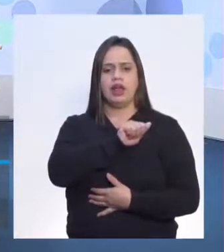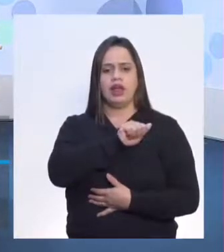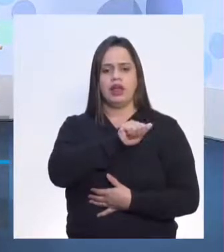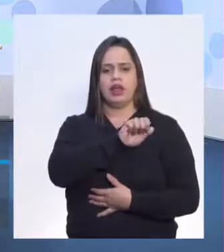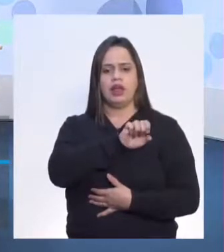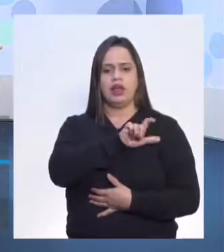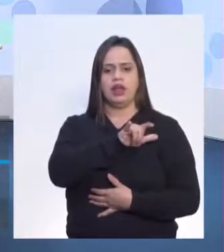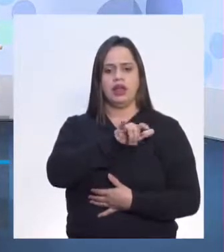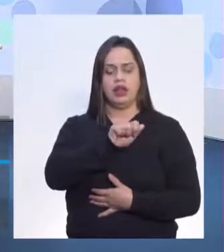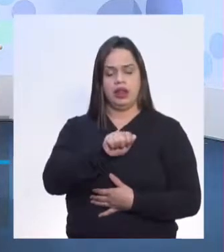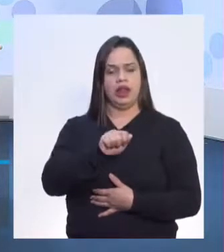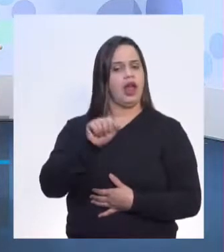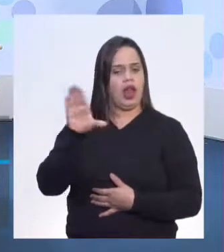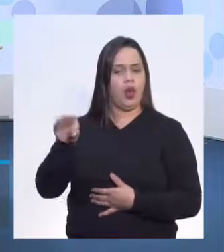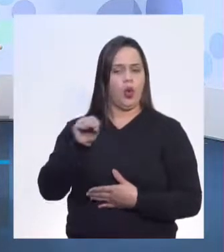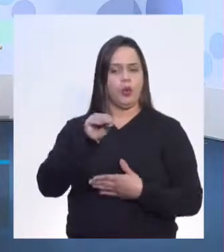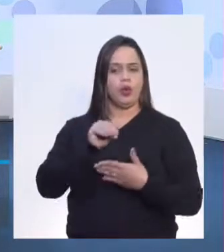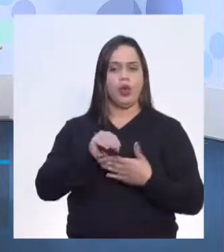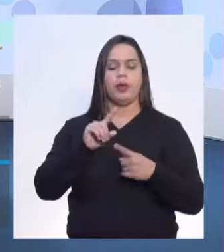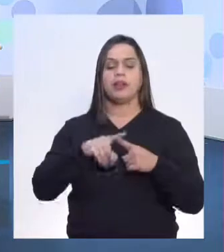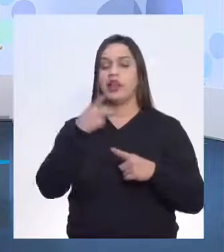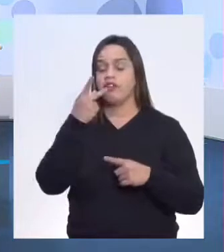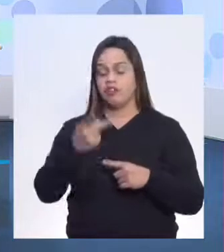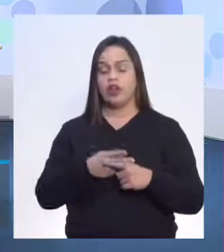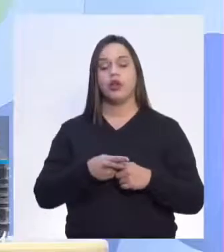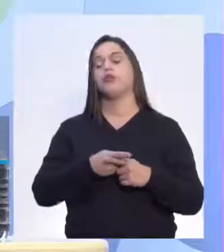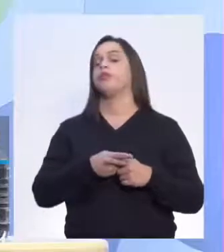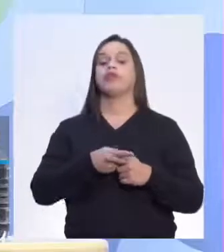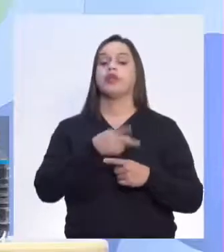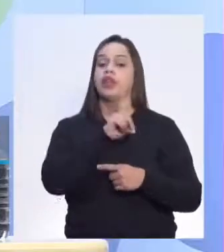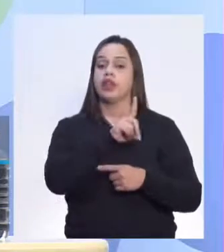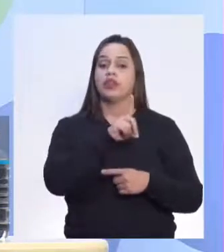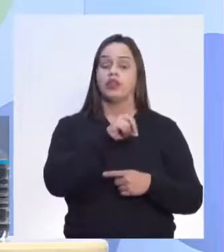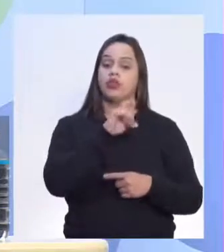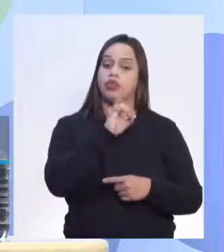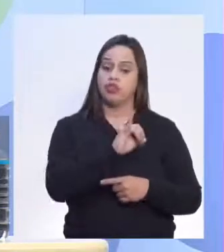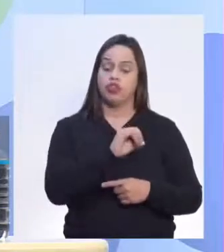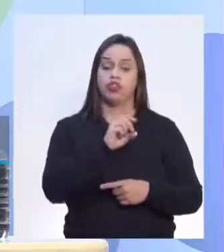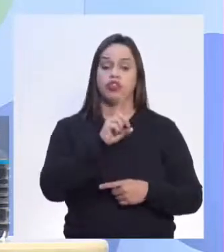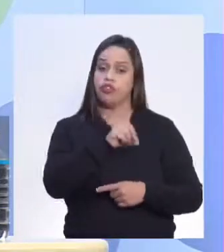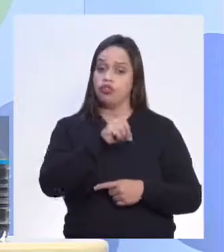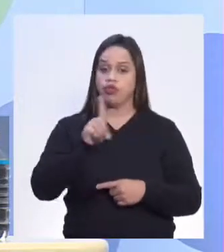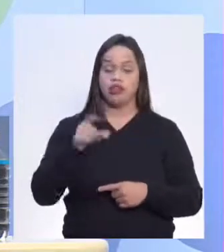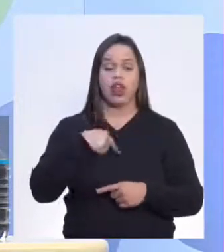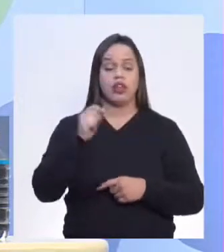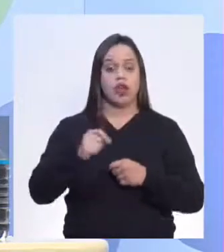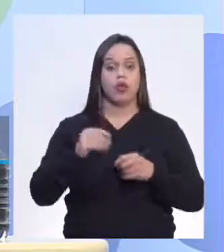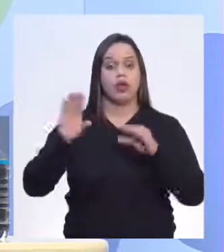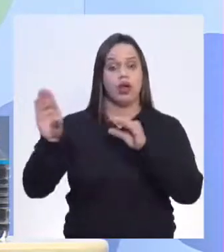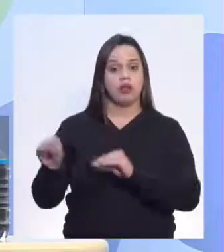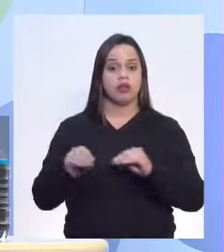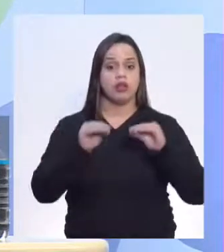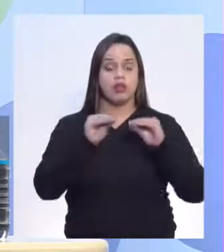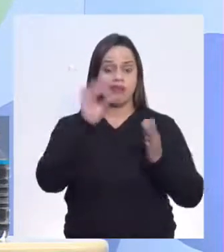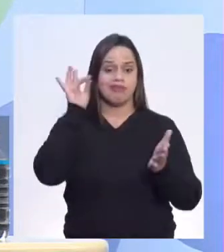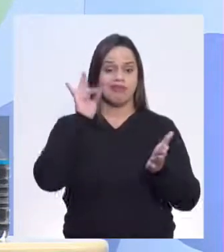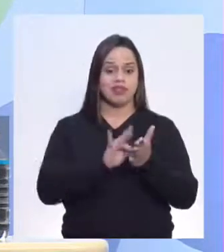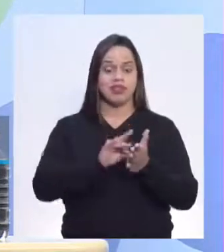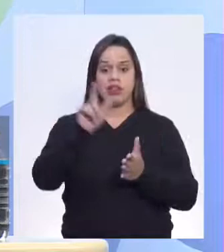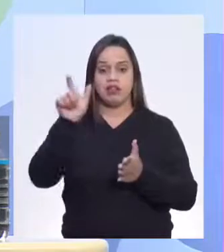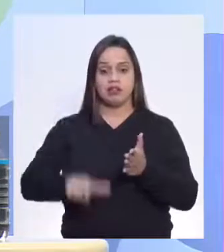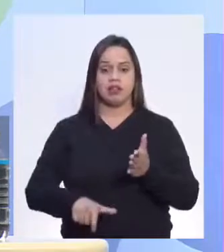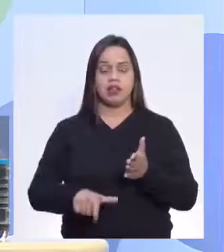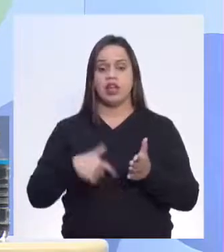ter copiado, mas tudo bem, não tem problema. O discurso direto é caracterizado por ser uma transcrição exata da fala das personagens,